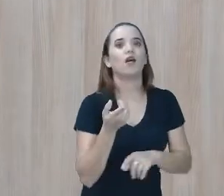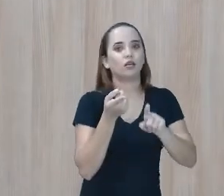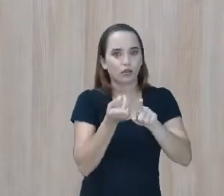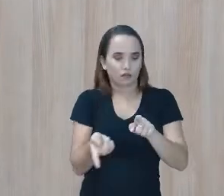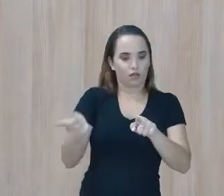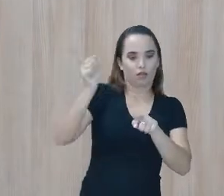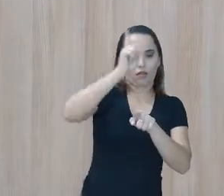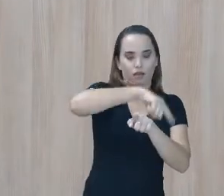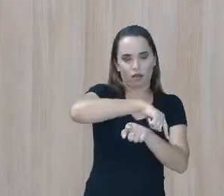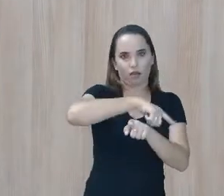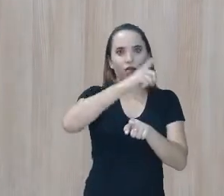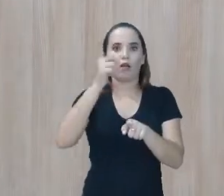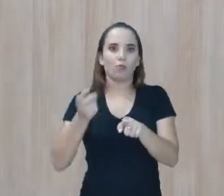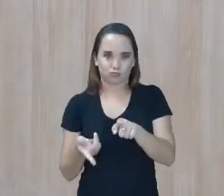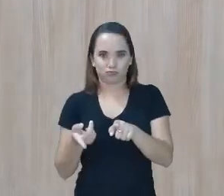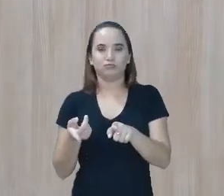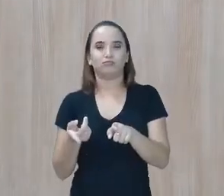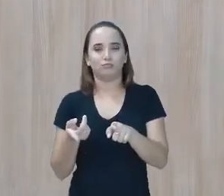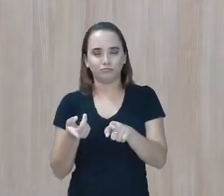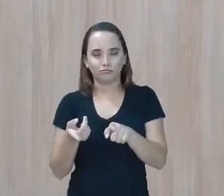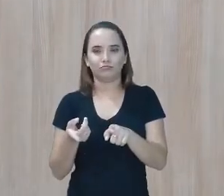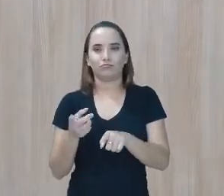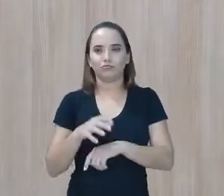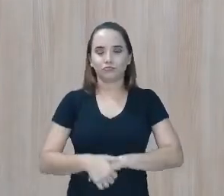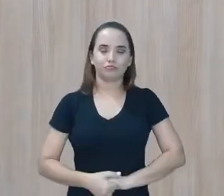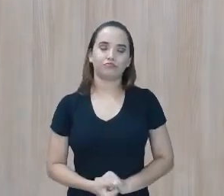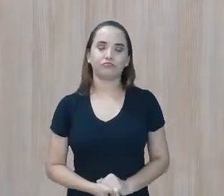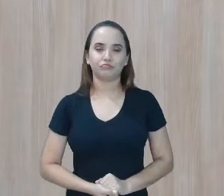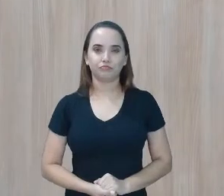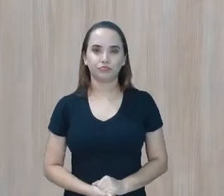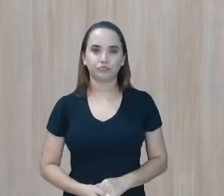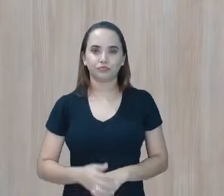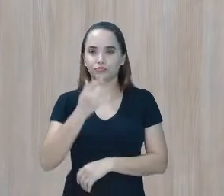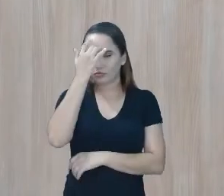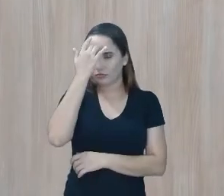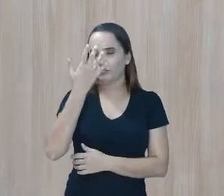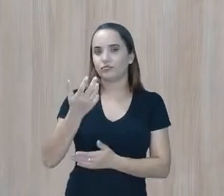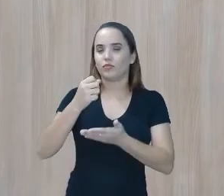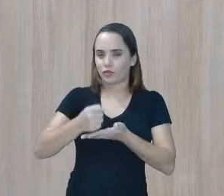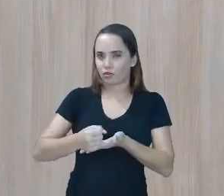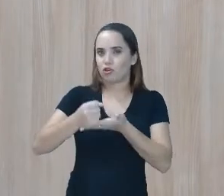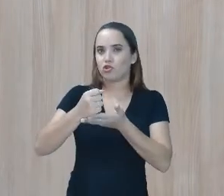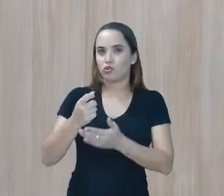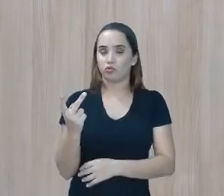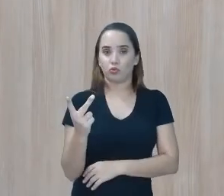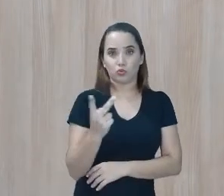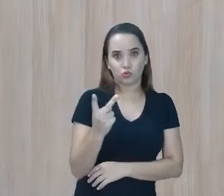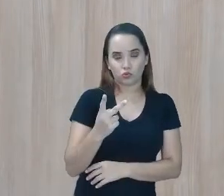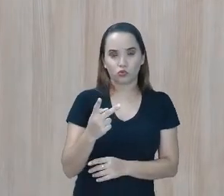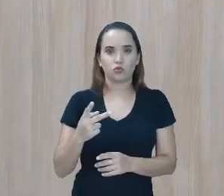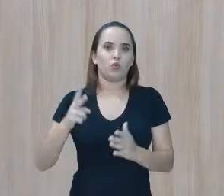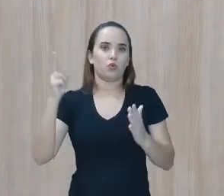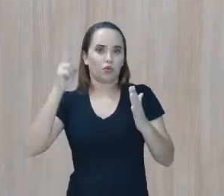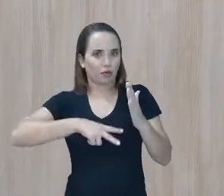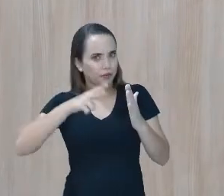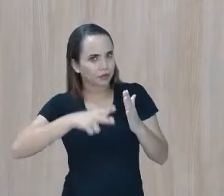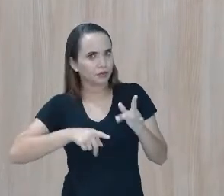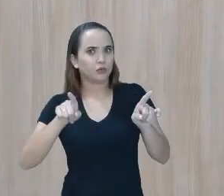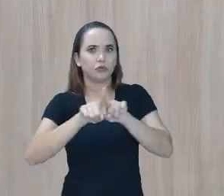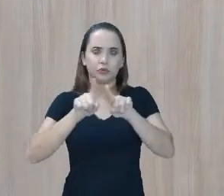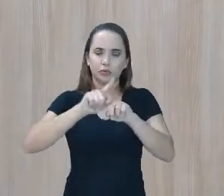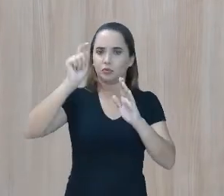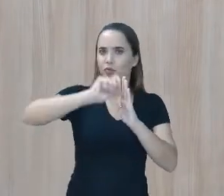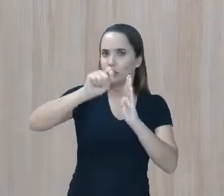decimal numa representação decimal, tá certo? Facilita tanto a representação, quanto a leitura, quanto